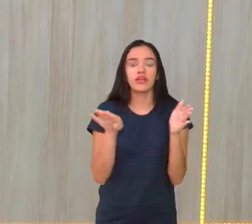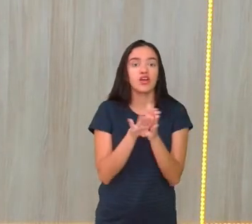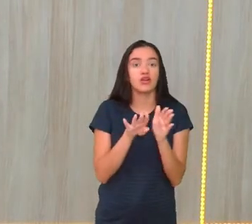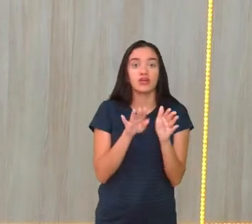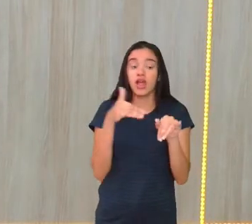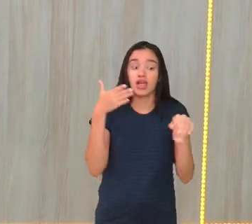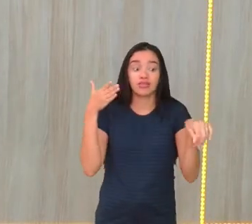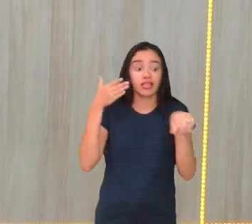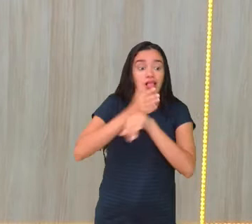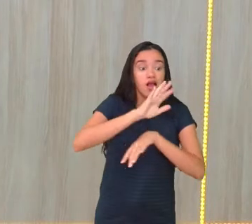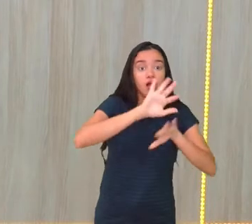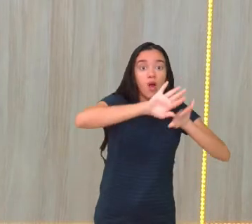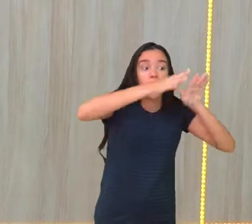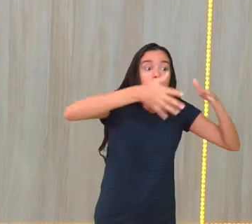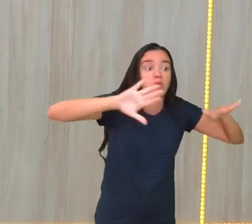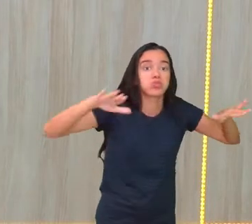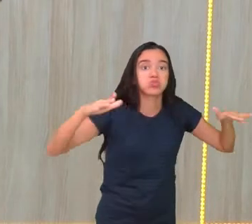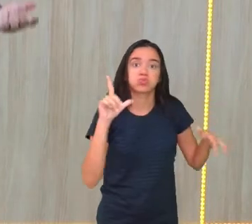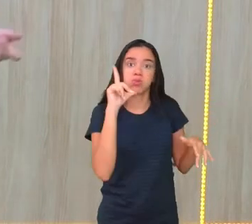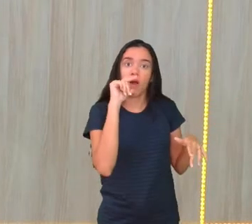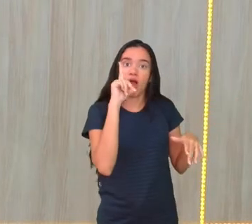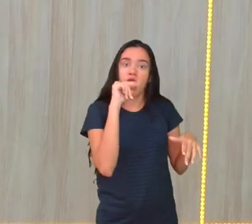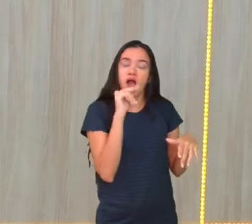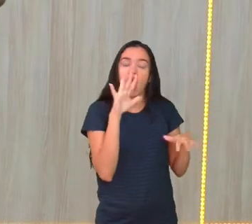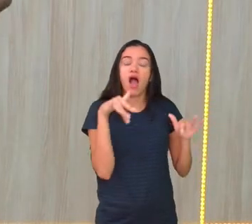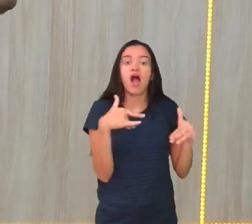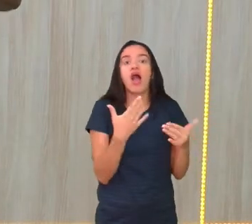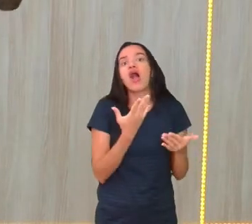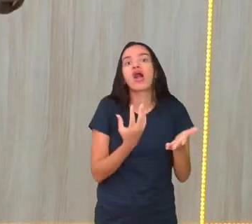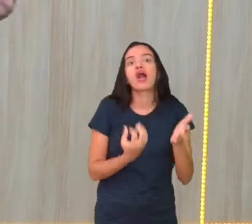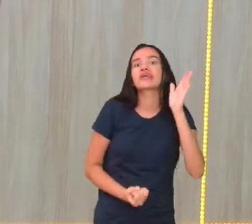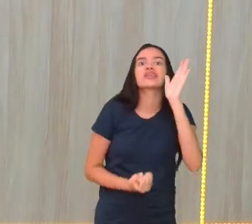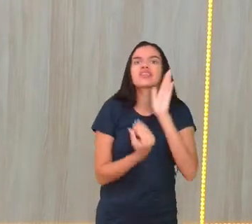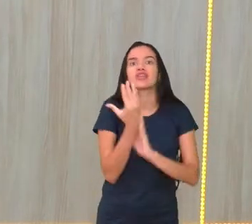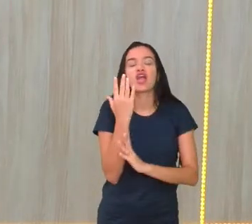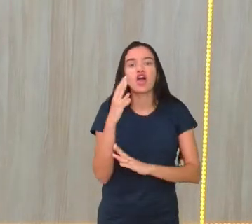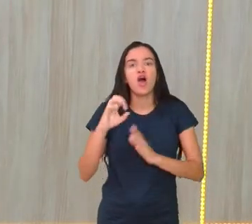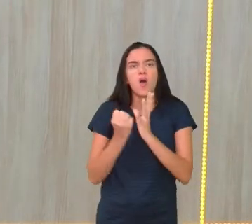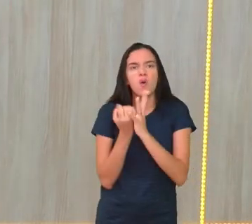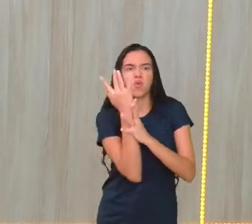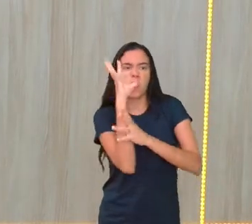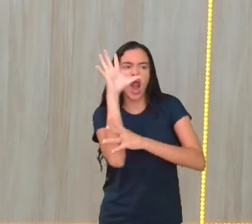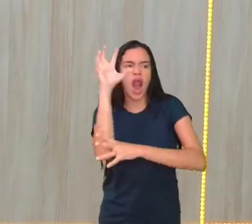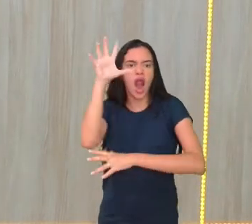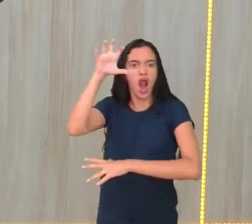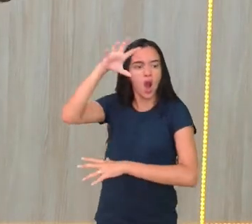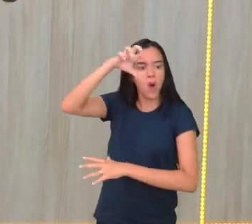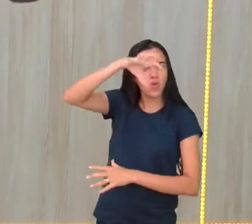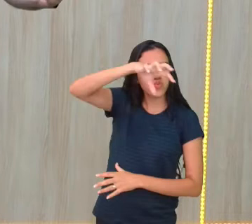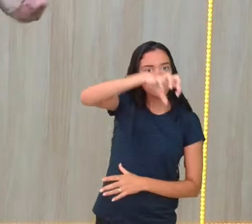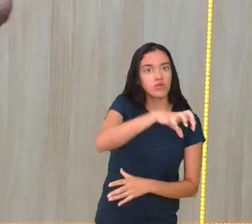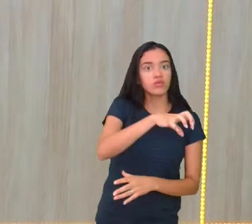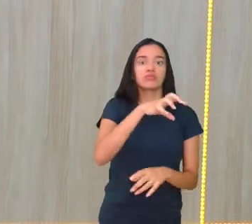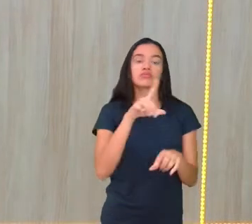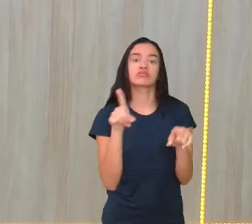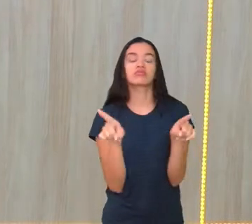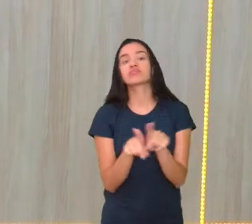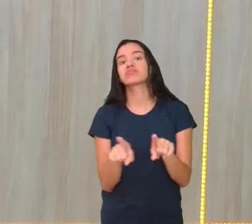porque corria o risco ali de repente, né, criaturas como serpente marinha, como kraken,